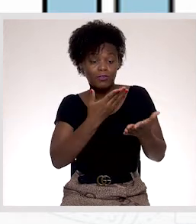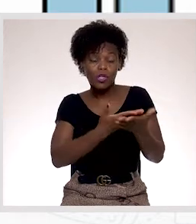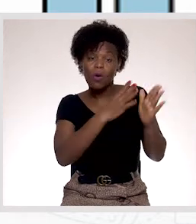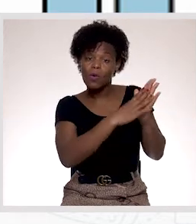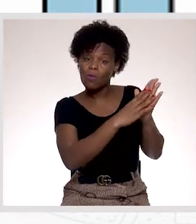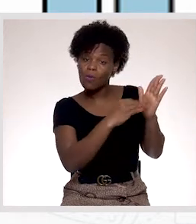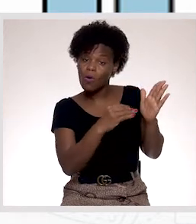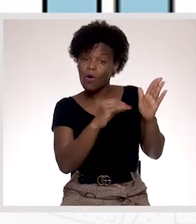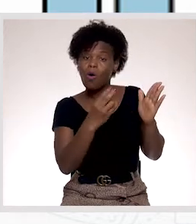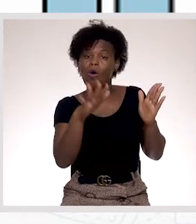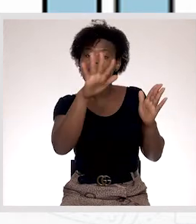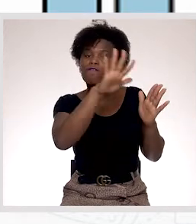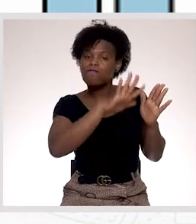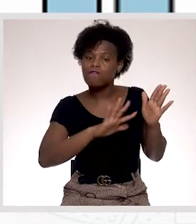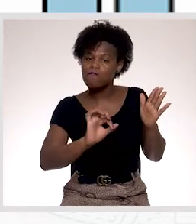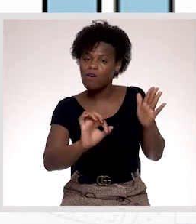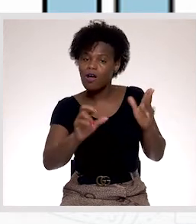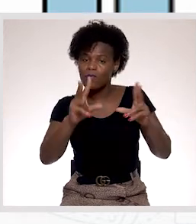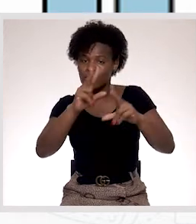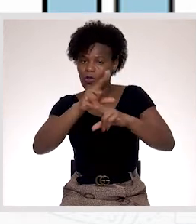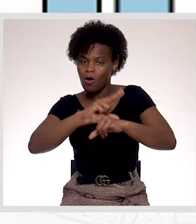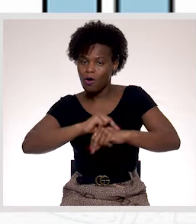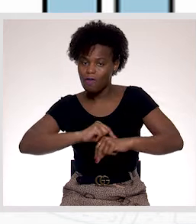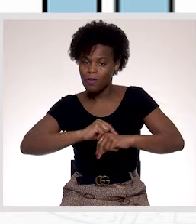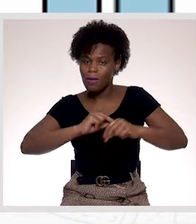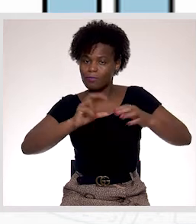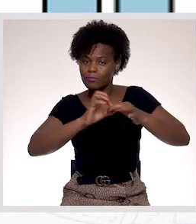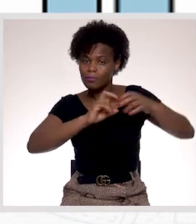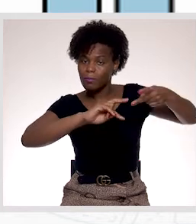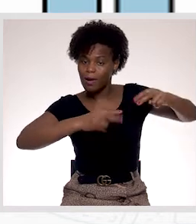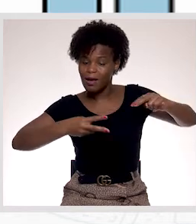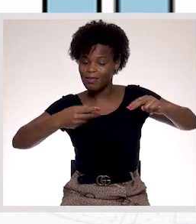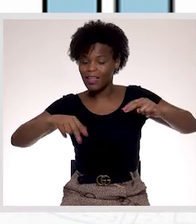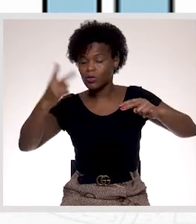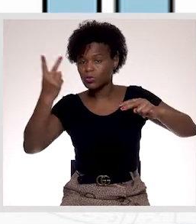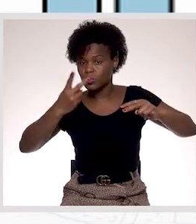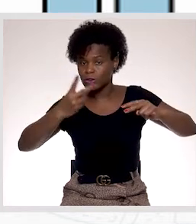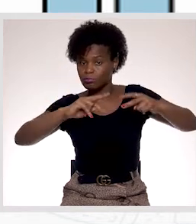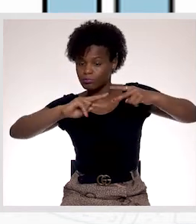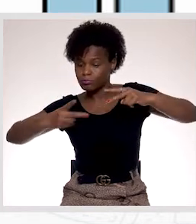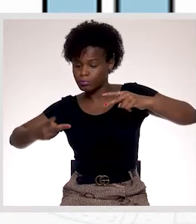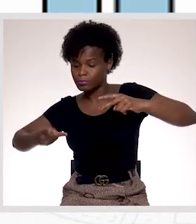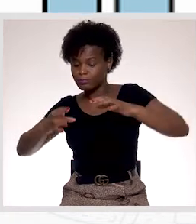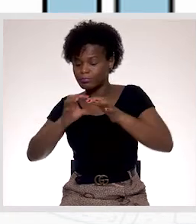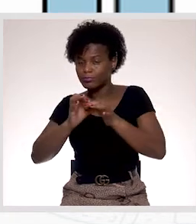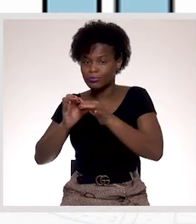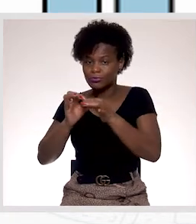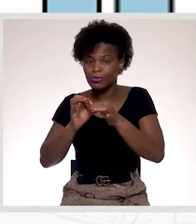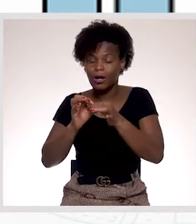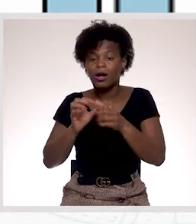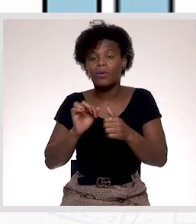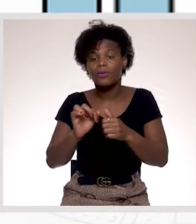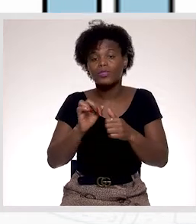de molde ou forma a nova molécula que seria constituída por duas cadeias sintetizadas a partir